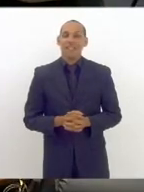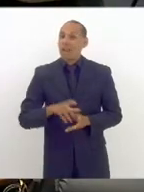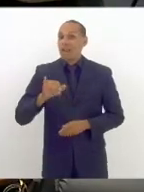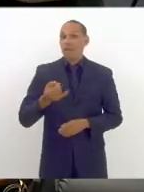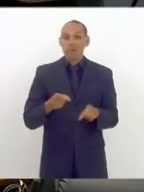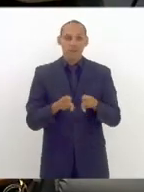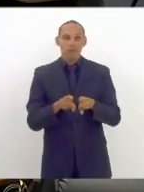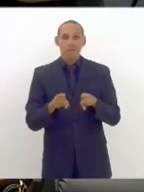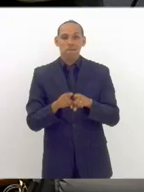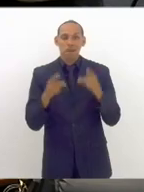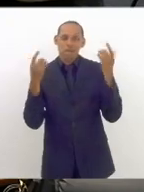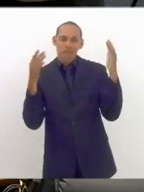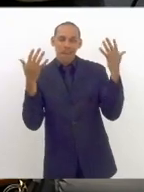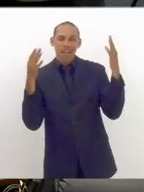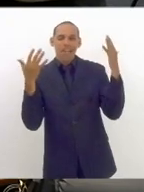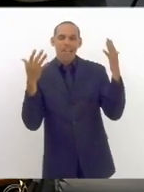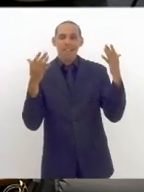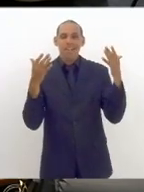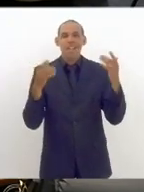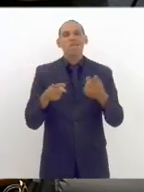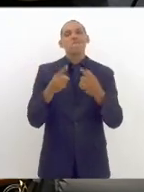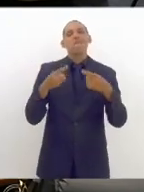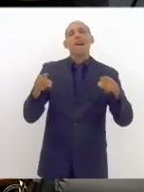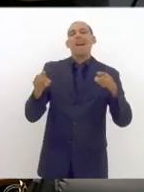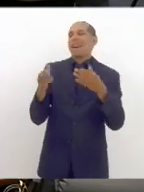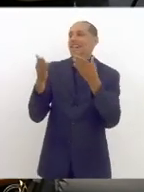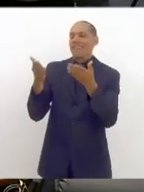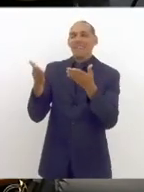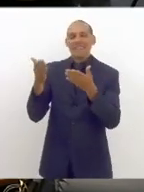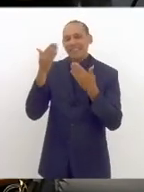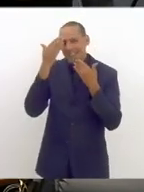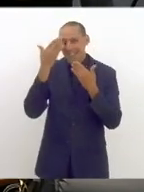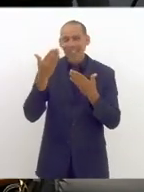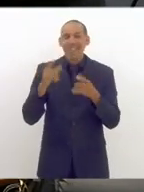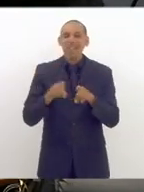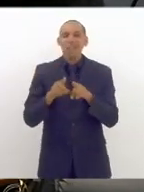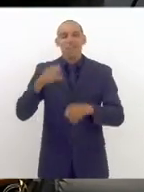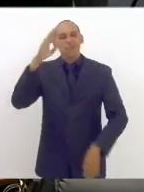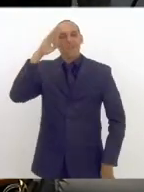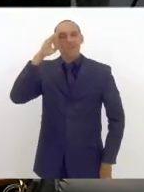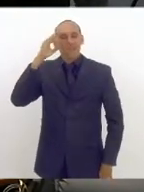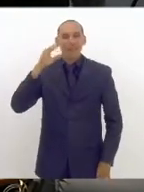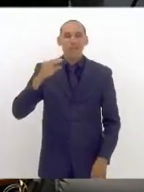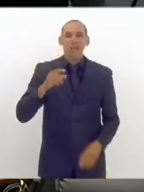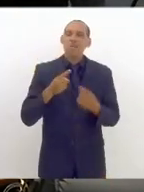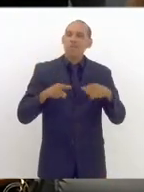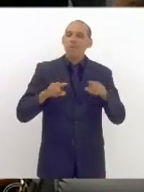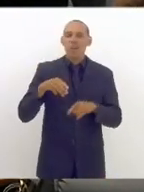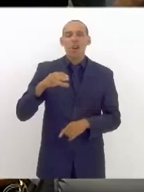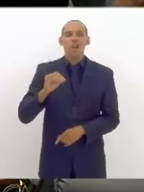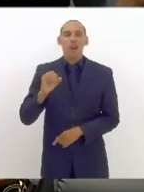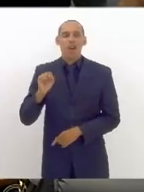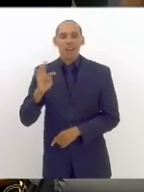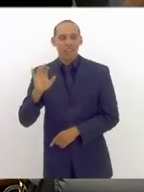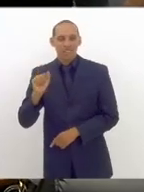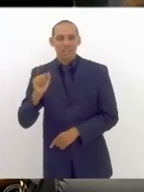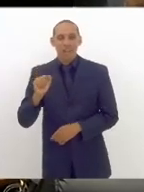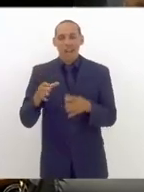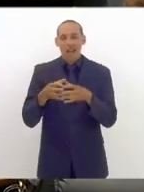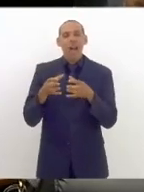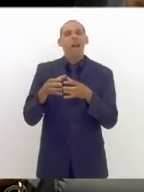Aproveitando e parabenizando aqui o nosso maestro, agradecer o tenente músico Costa Vargas, da Banda do Corpo de